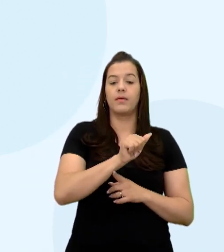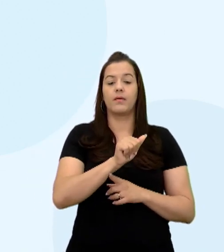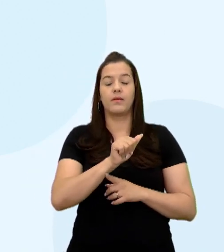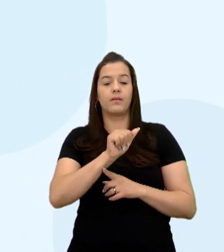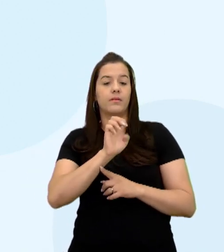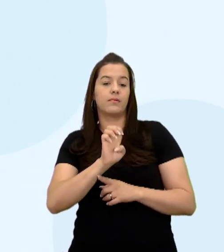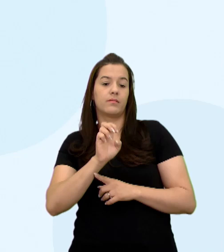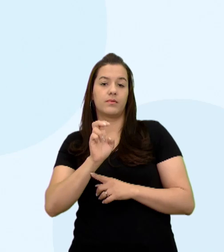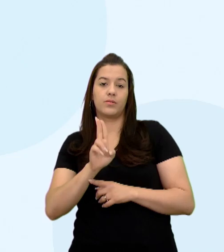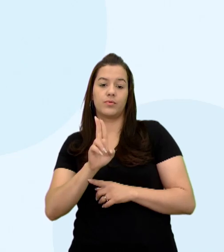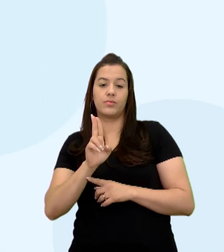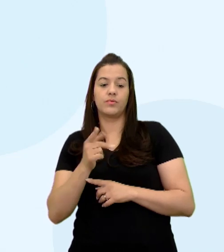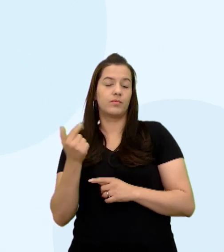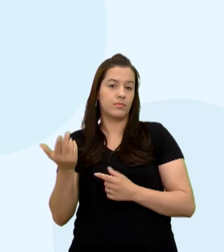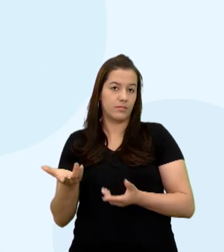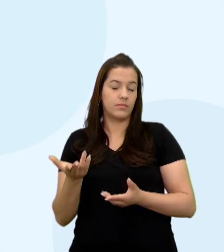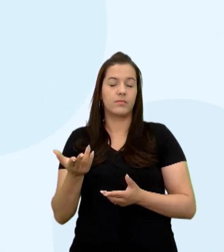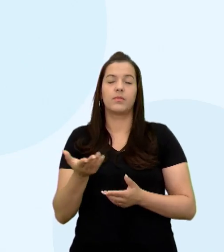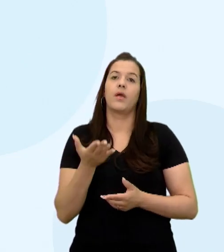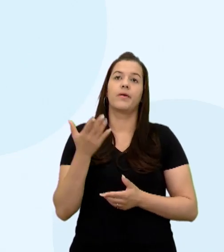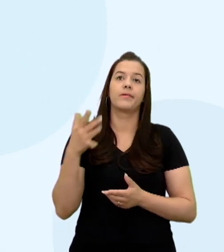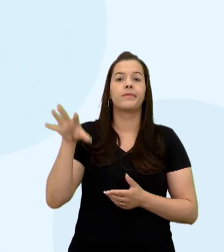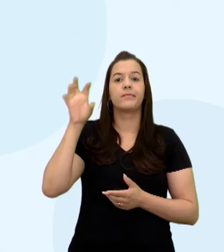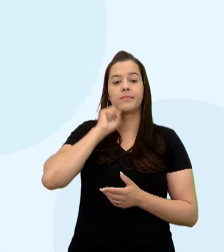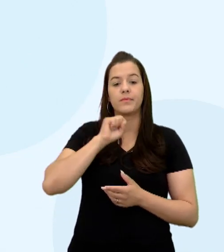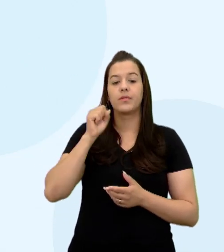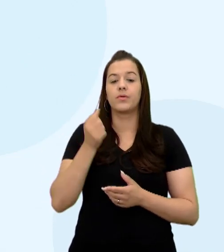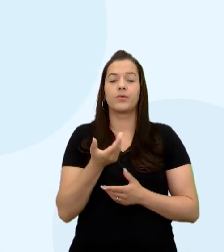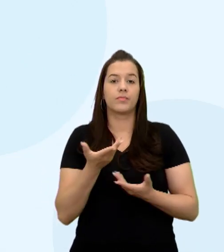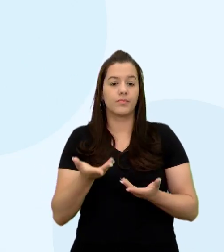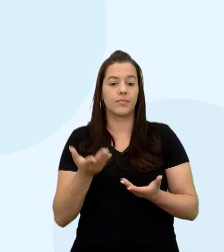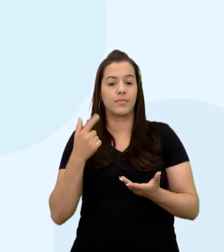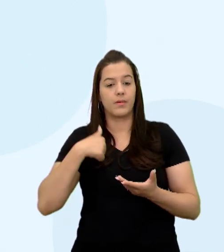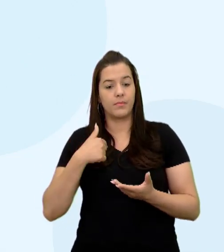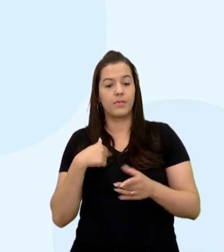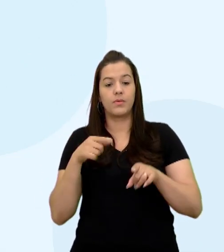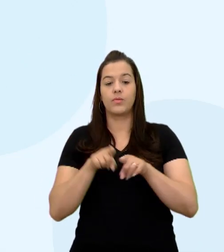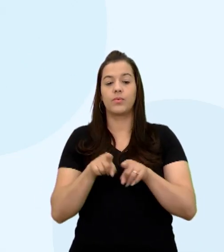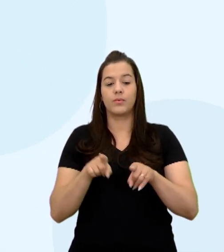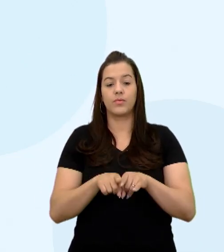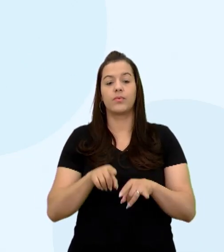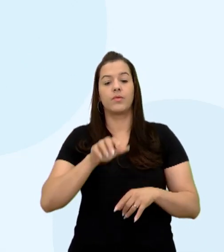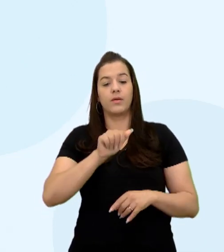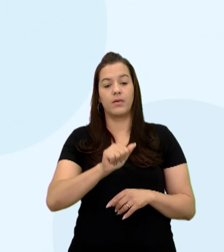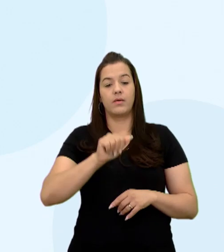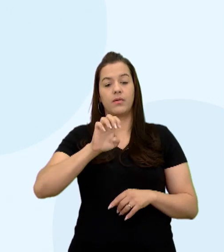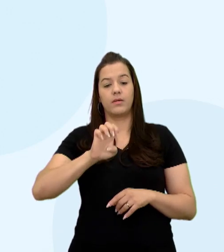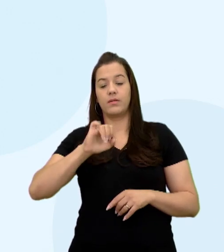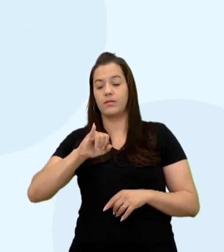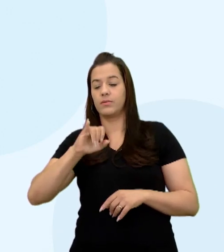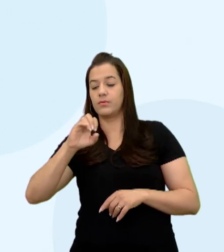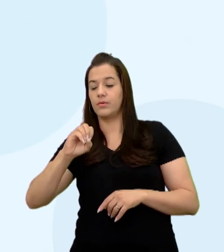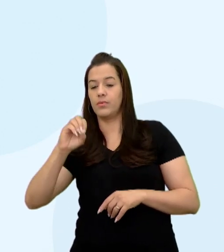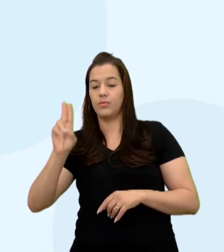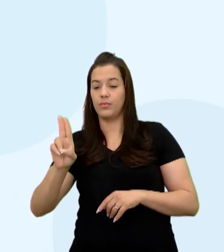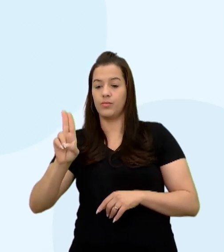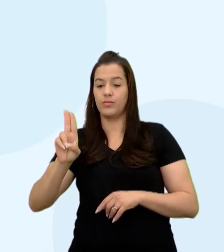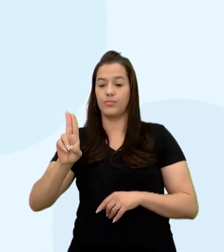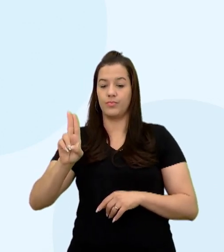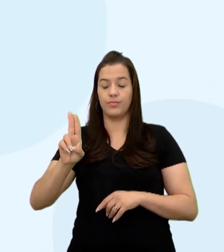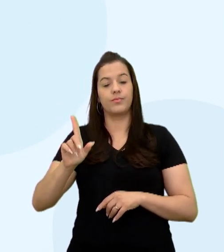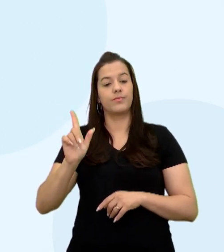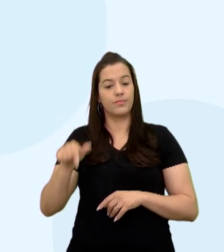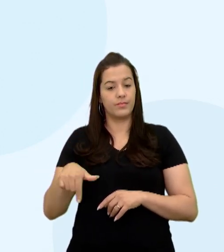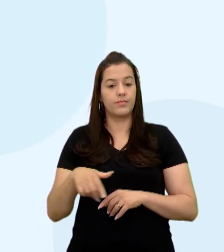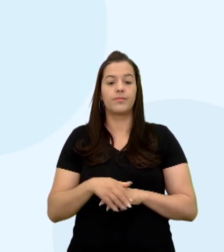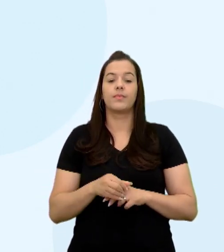que vogal é aquela que tem som, né? É aquela letrinha que tem som. Para mim seria o A, E, I, O, U, né? Essas são as